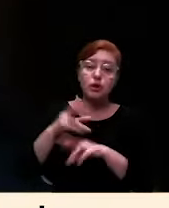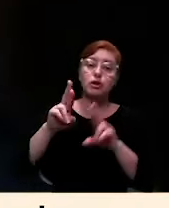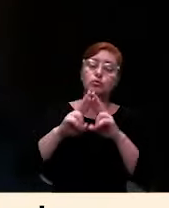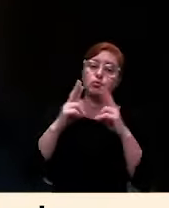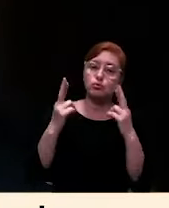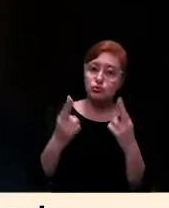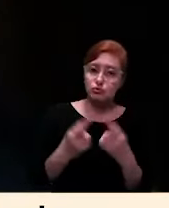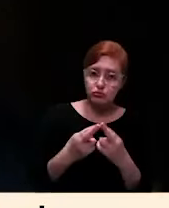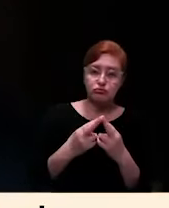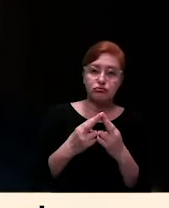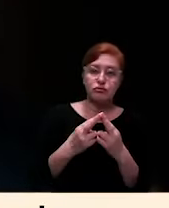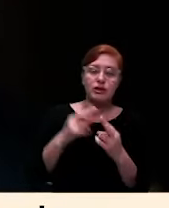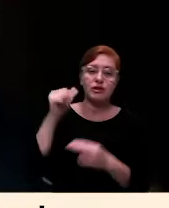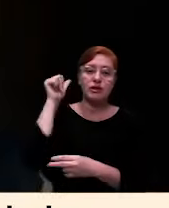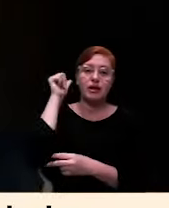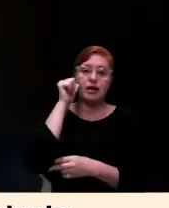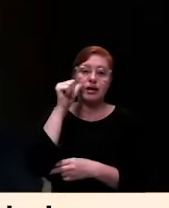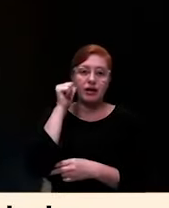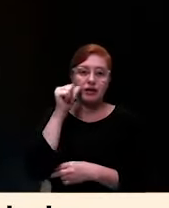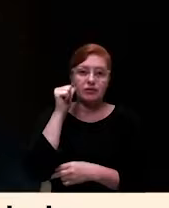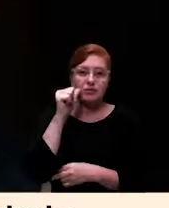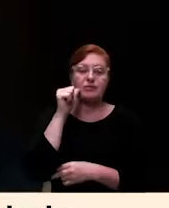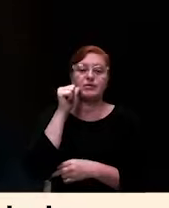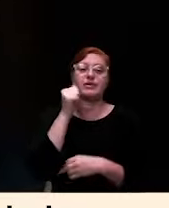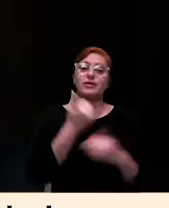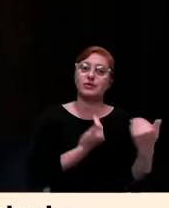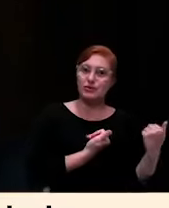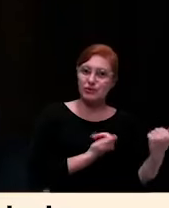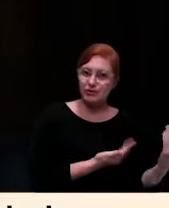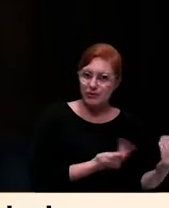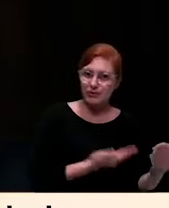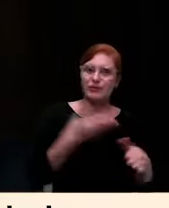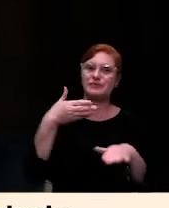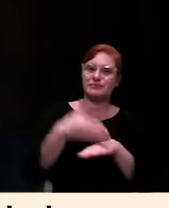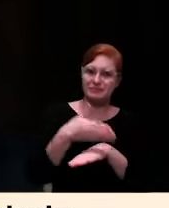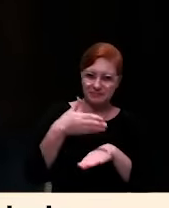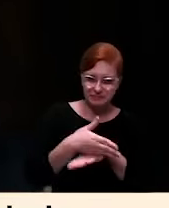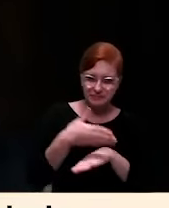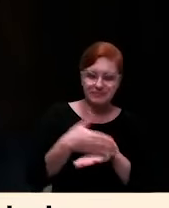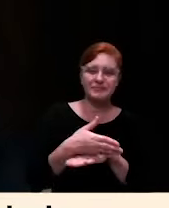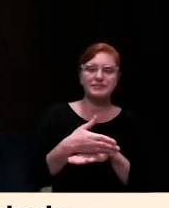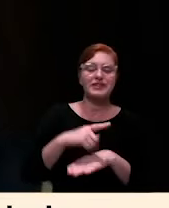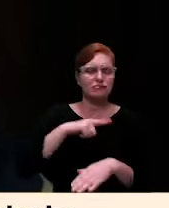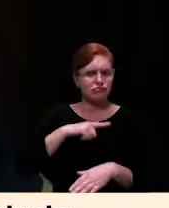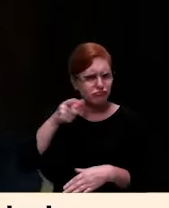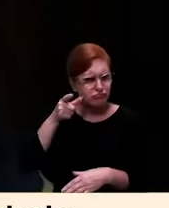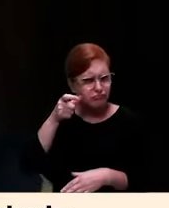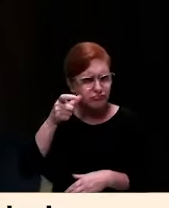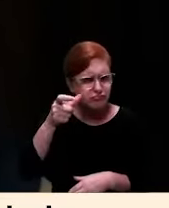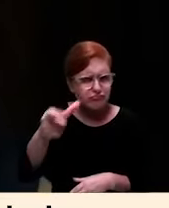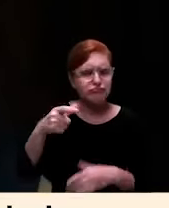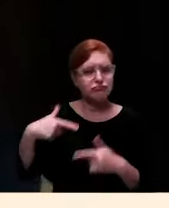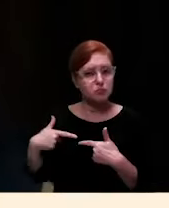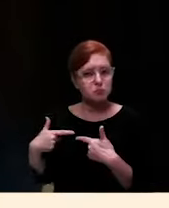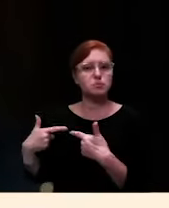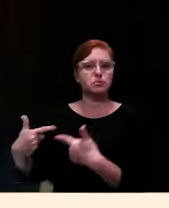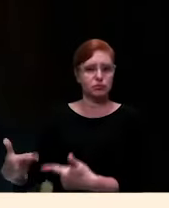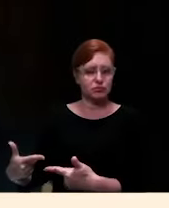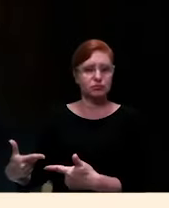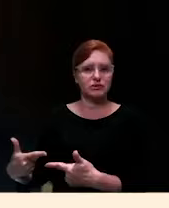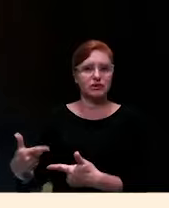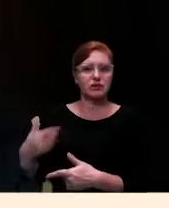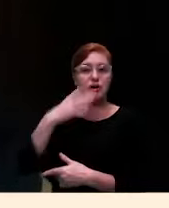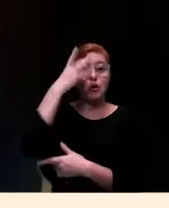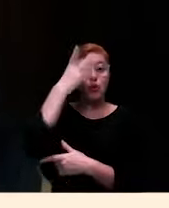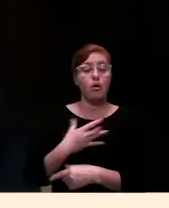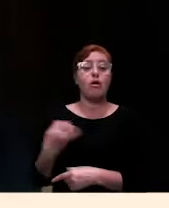aparecendo, participando das reuniões. As mulheres estão subindo, mais jovens que estão participando se